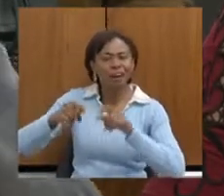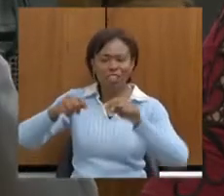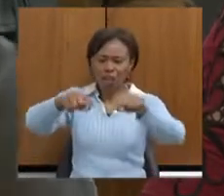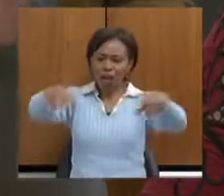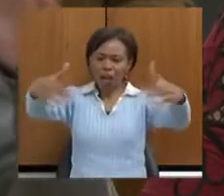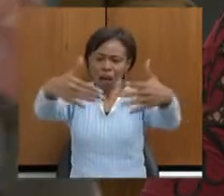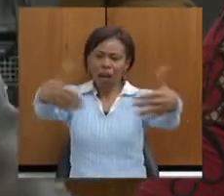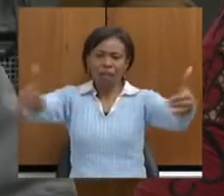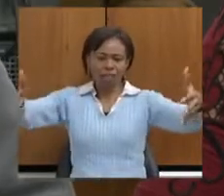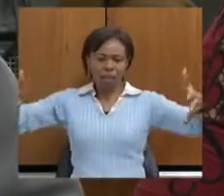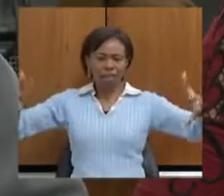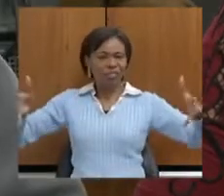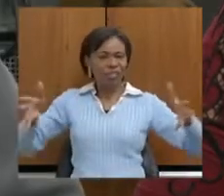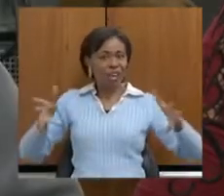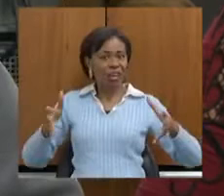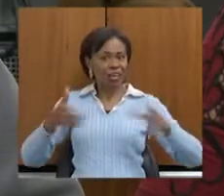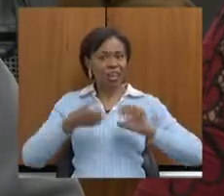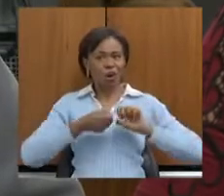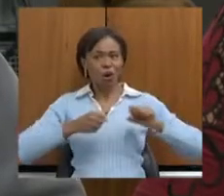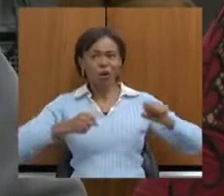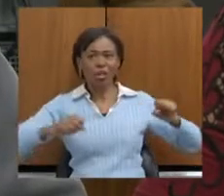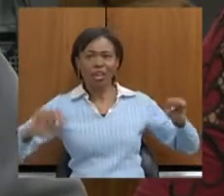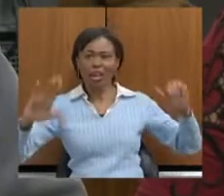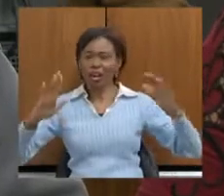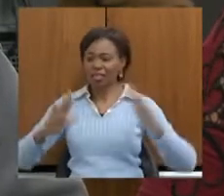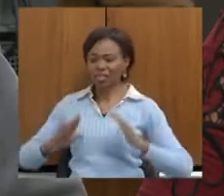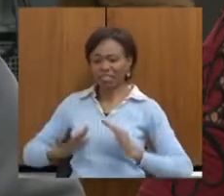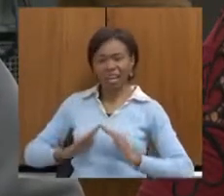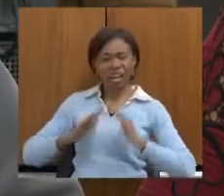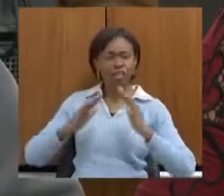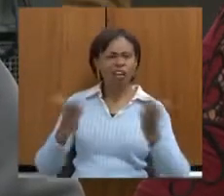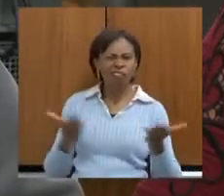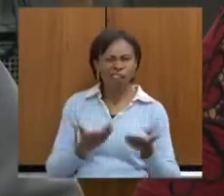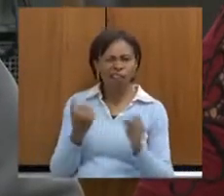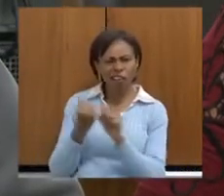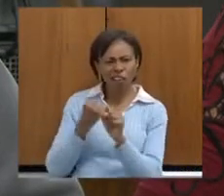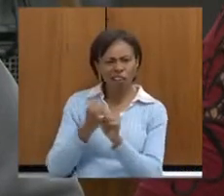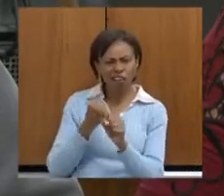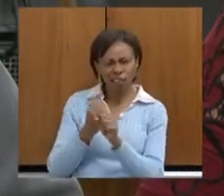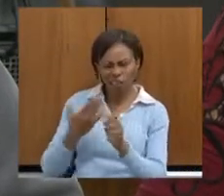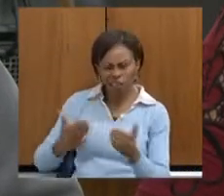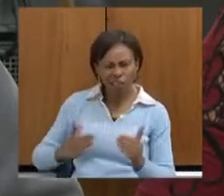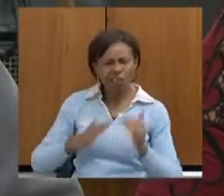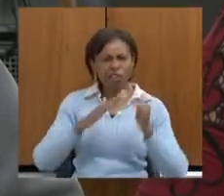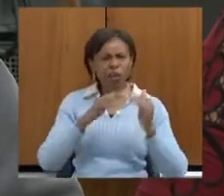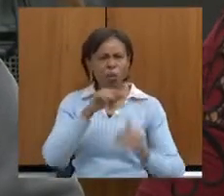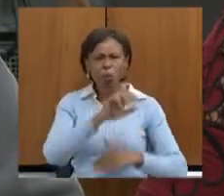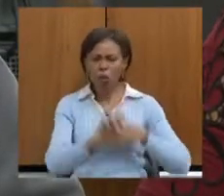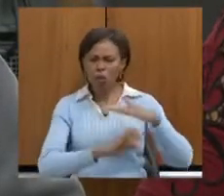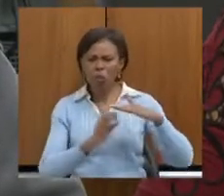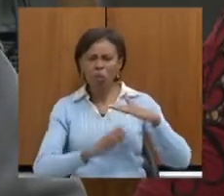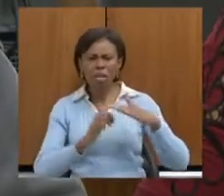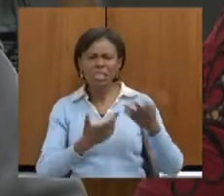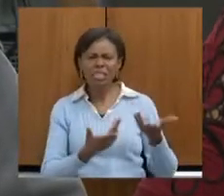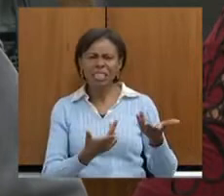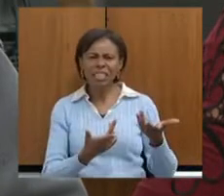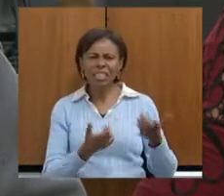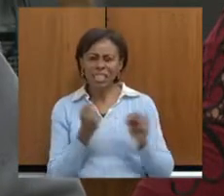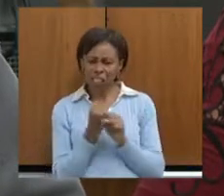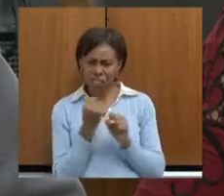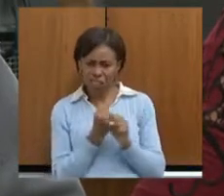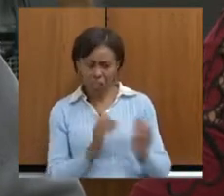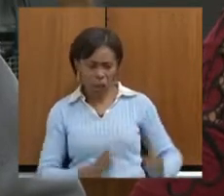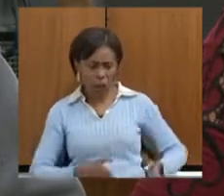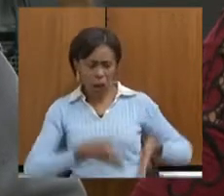o conceito de casa é um conceito de casa de roça né Varanda Grande né em volta né E aí